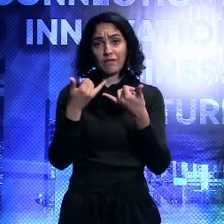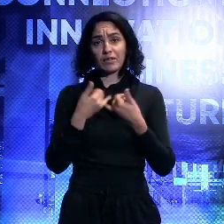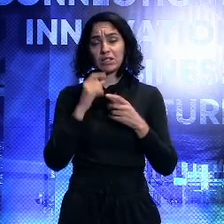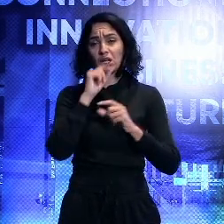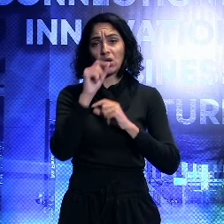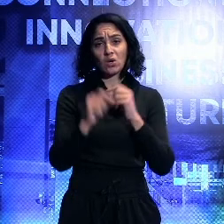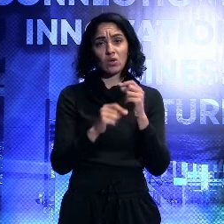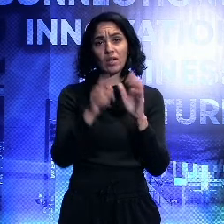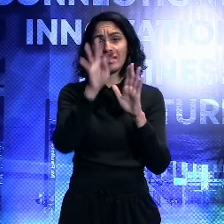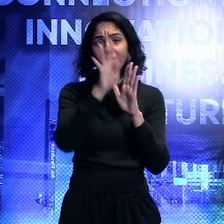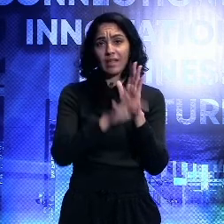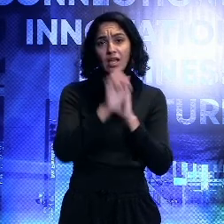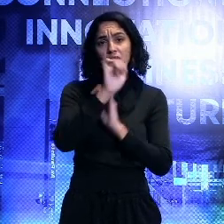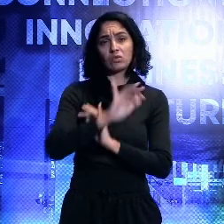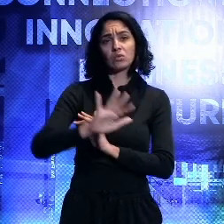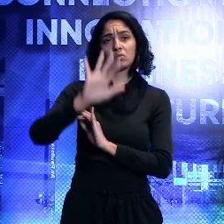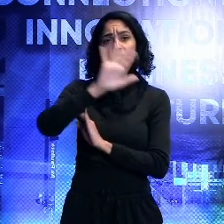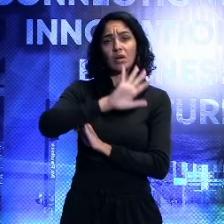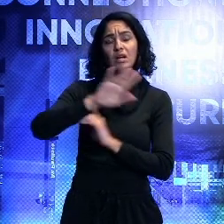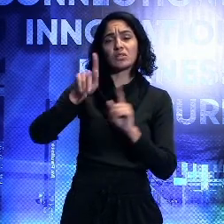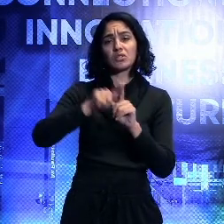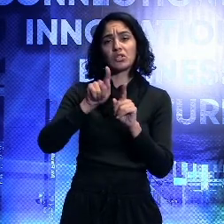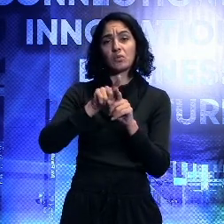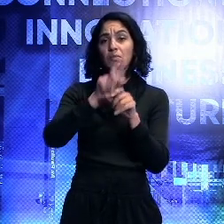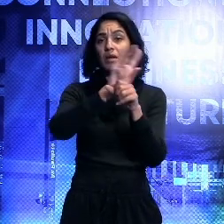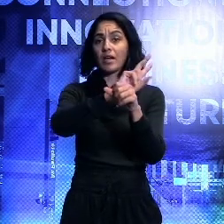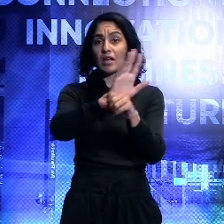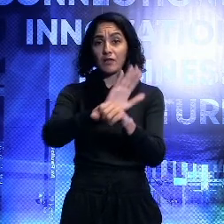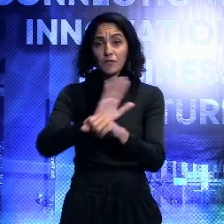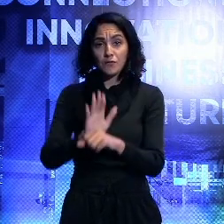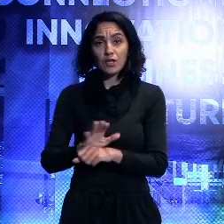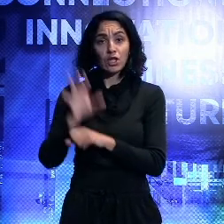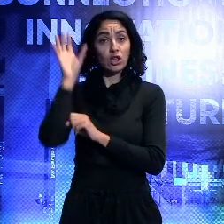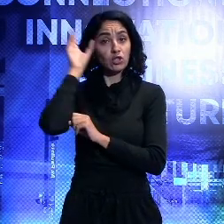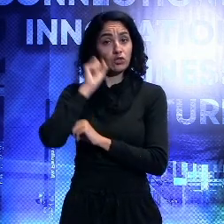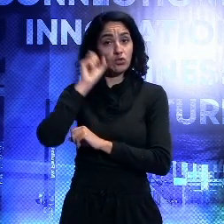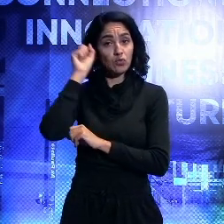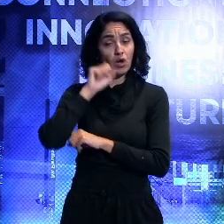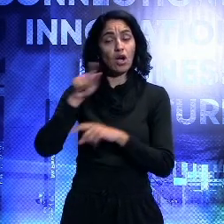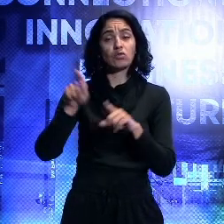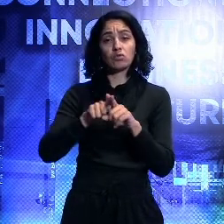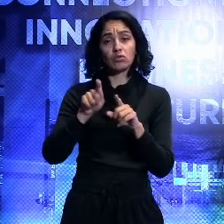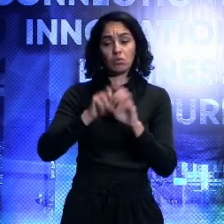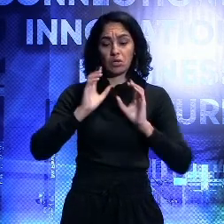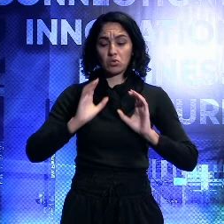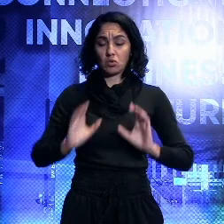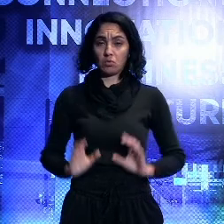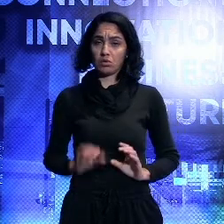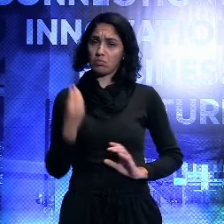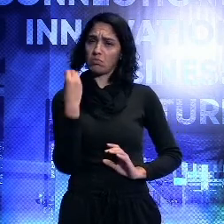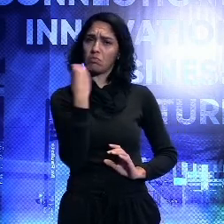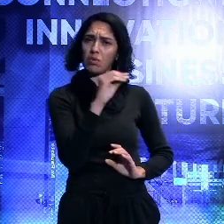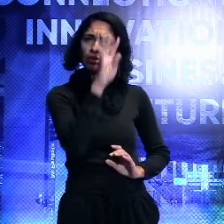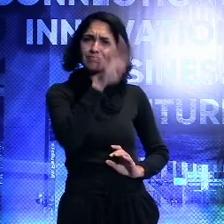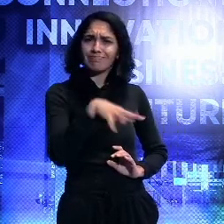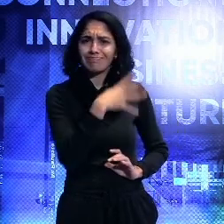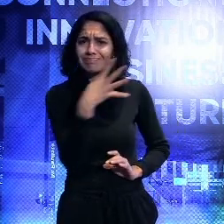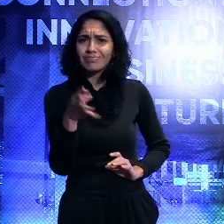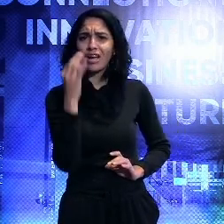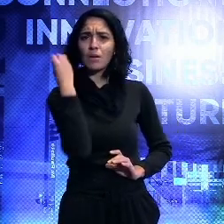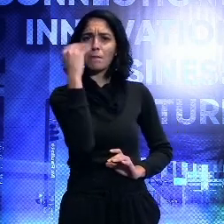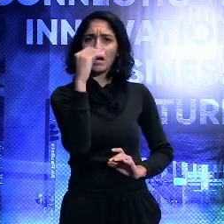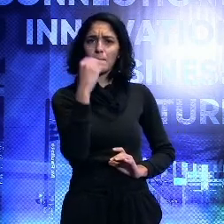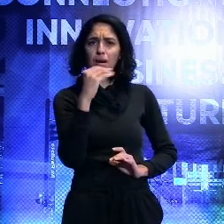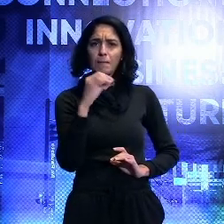texto, imagem, pode ser construída com vídeo, áudio e outras referências culturais e comportamentais. Então, você coloca lá um painel visual com um monte de foto